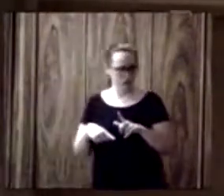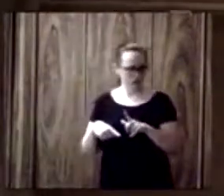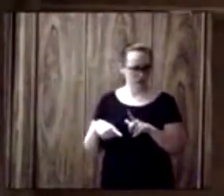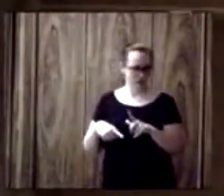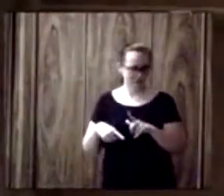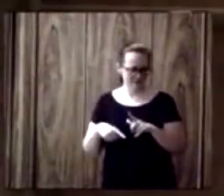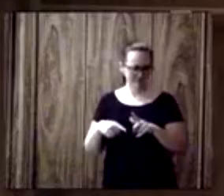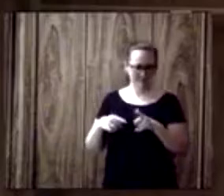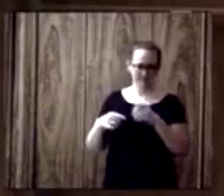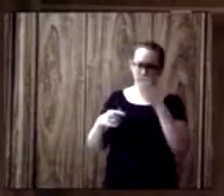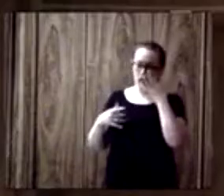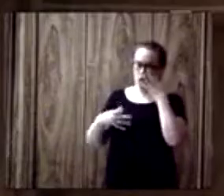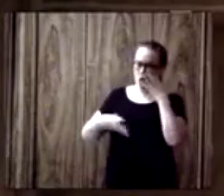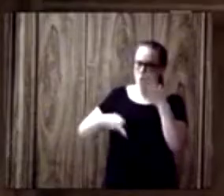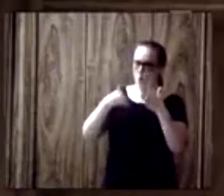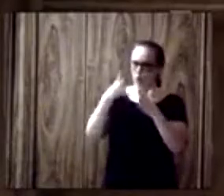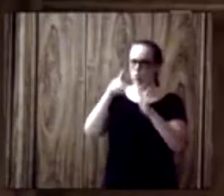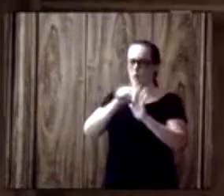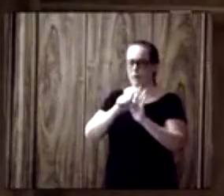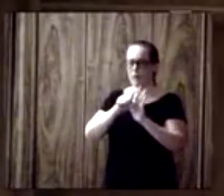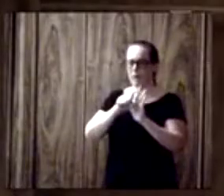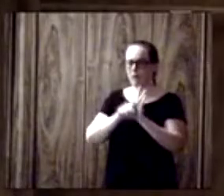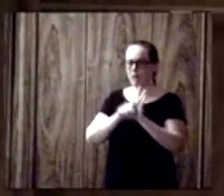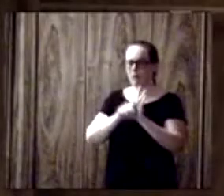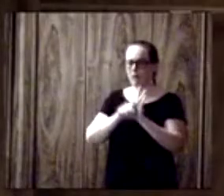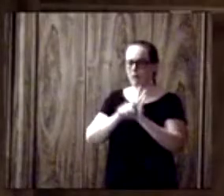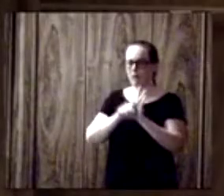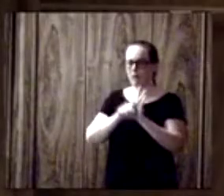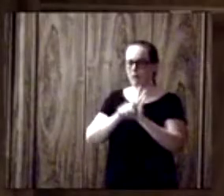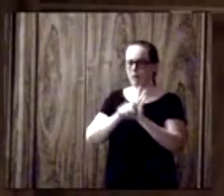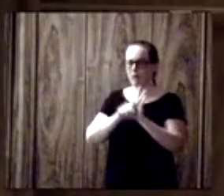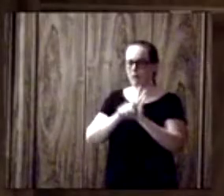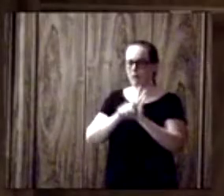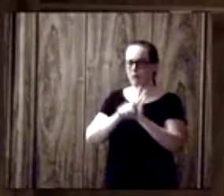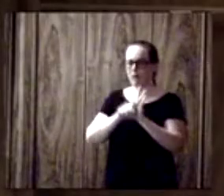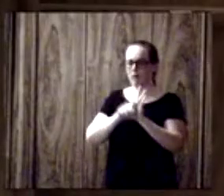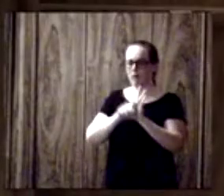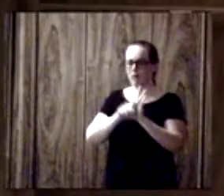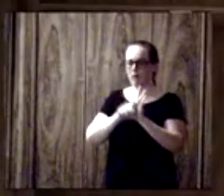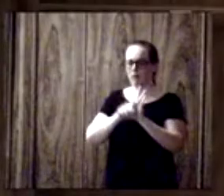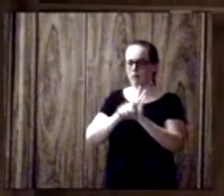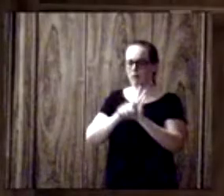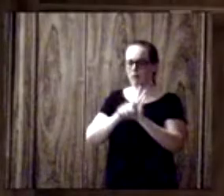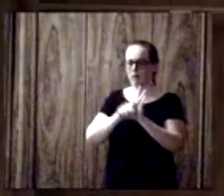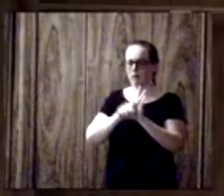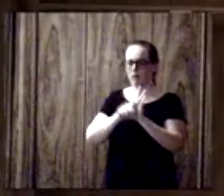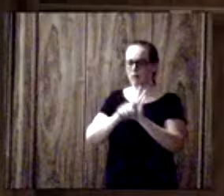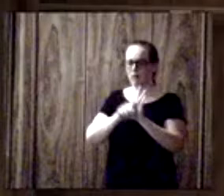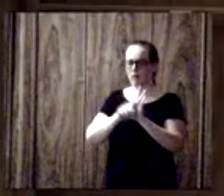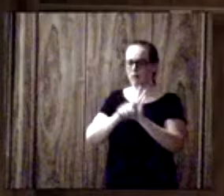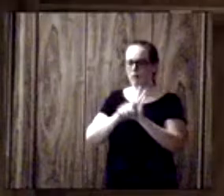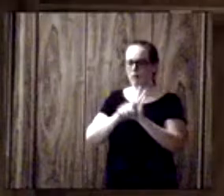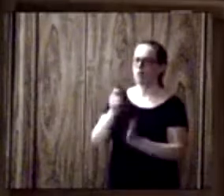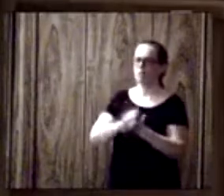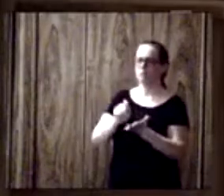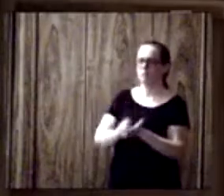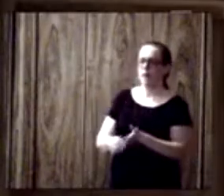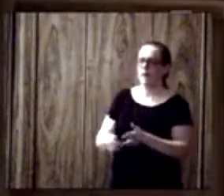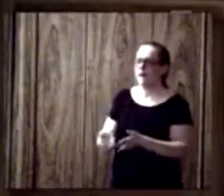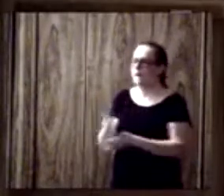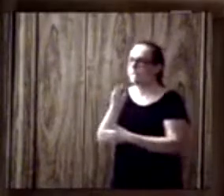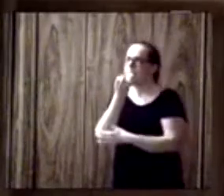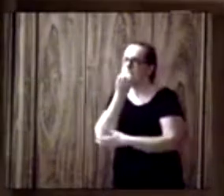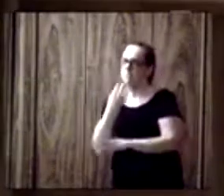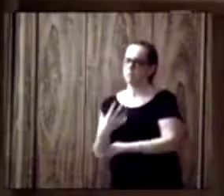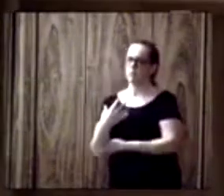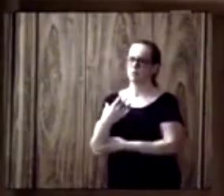com 4 parágrafos. Dá para escrever 5 e dá para tirar nota alta, mas estatisticamente, 4 parágrafos, escrevem muito,